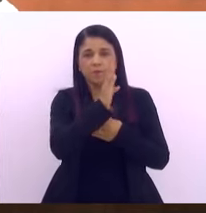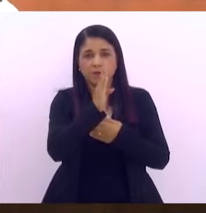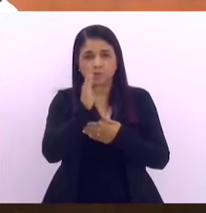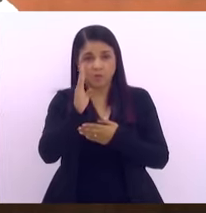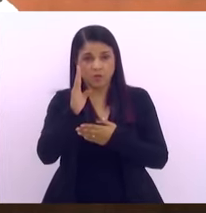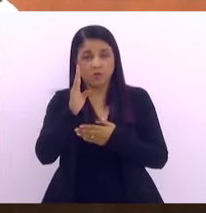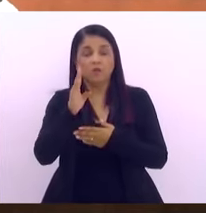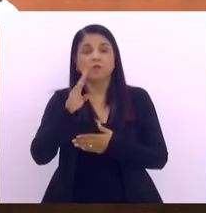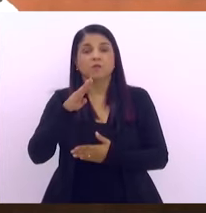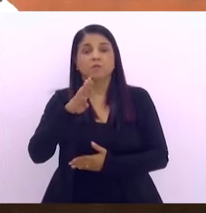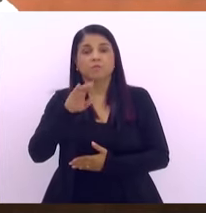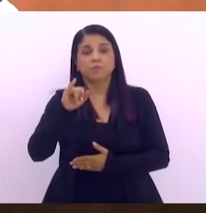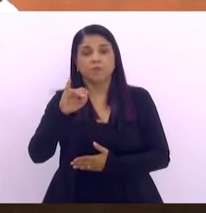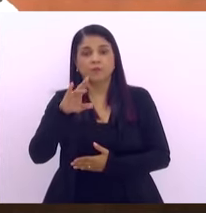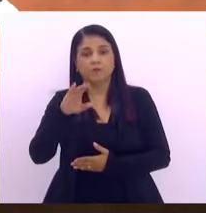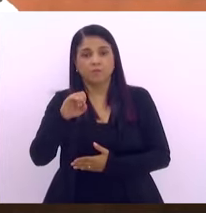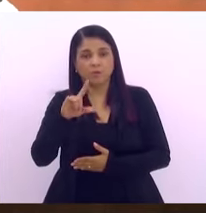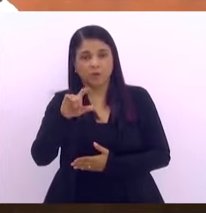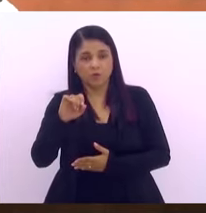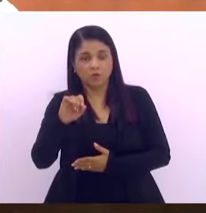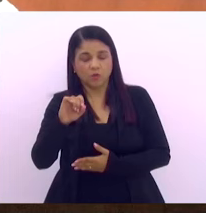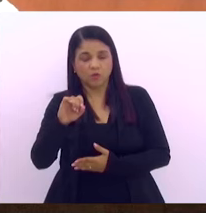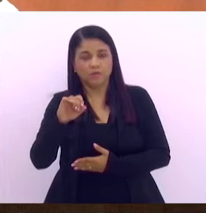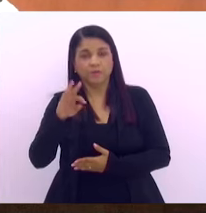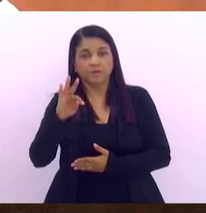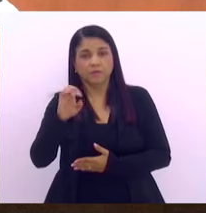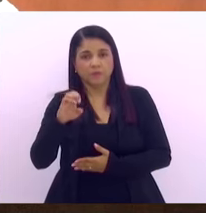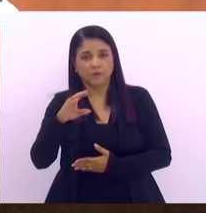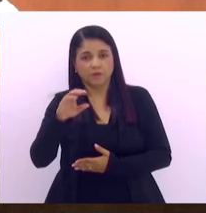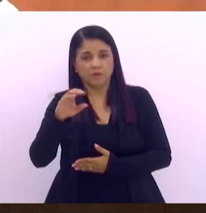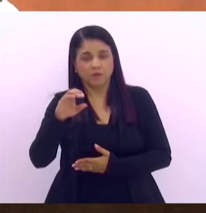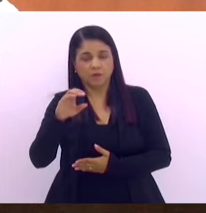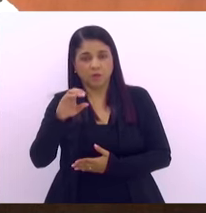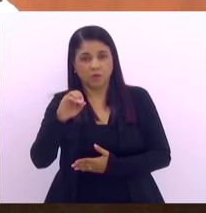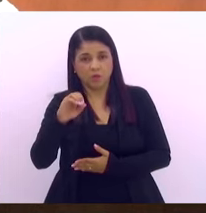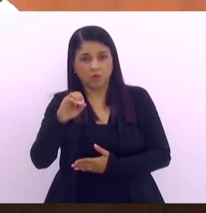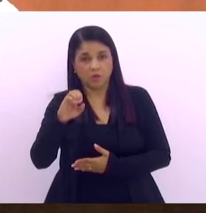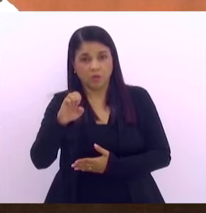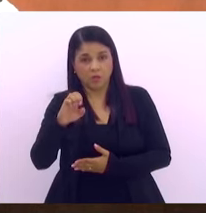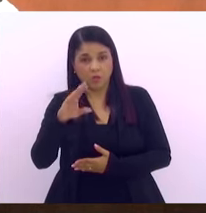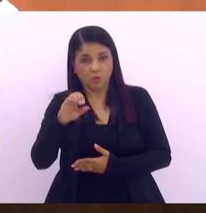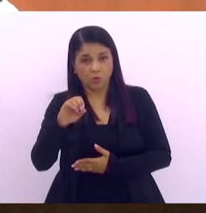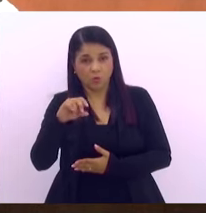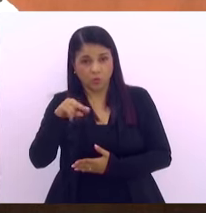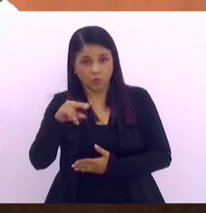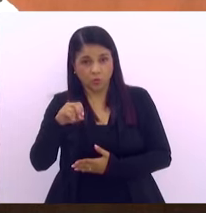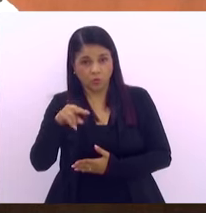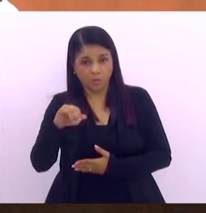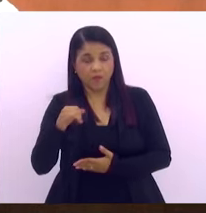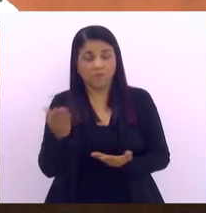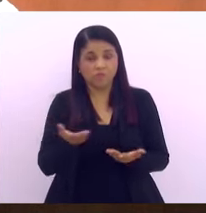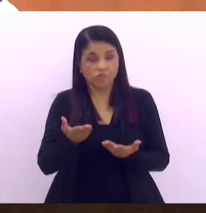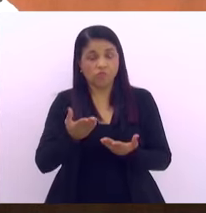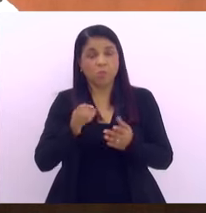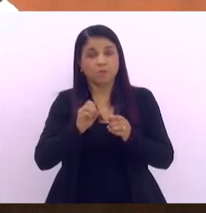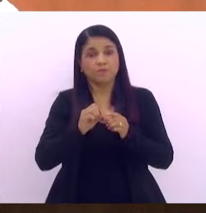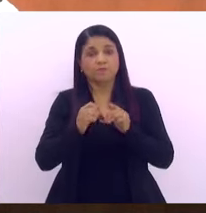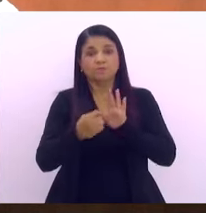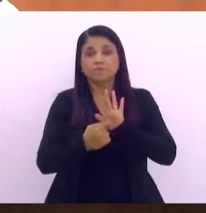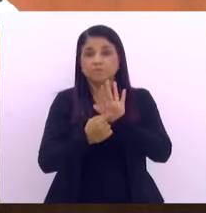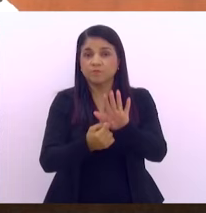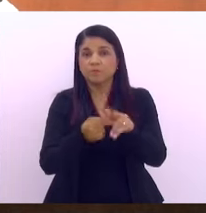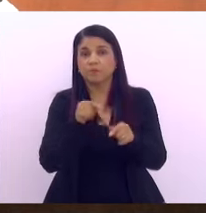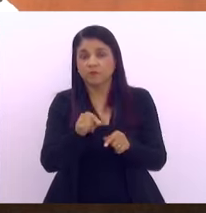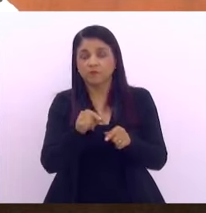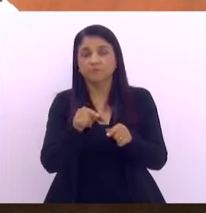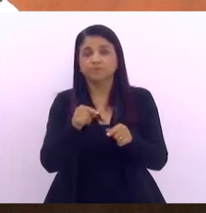e entende que essa é uma luta importante. Quero destacar, deputada Tiaju, que nesse momento a gente está travando uma batalha para interromper